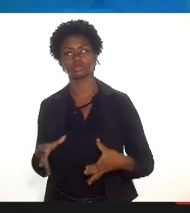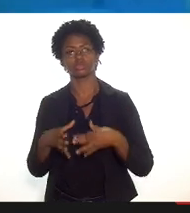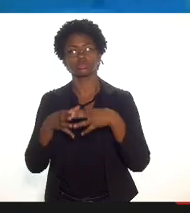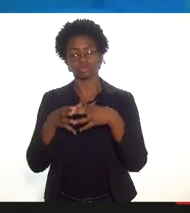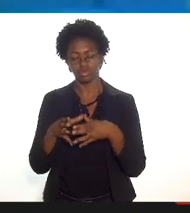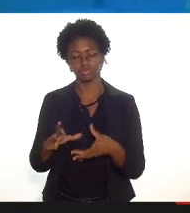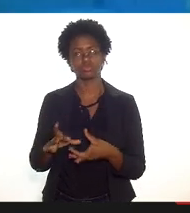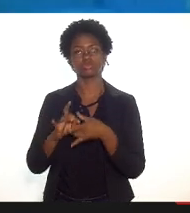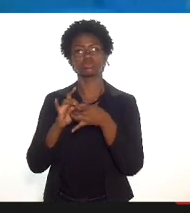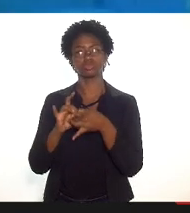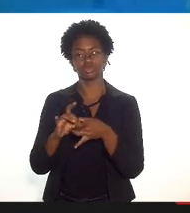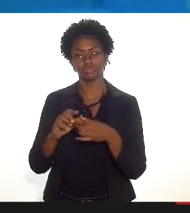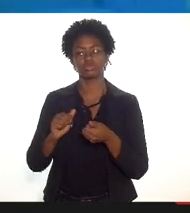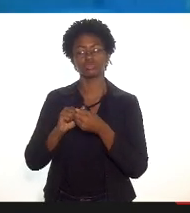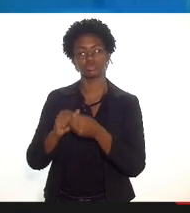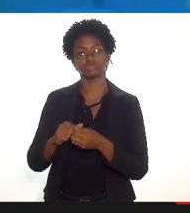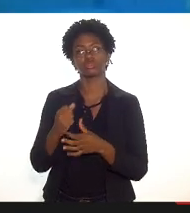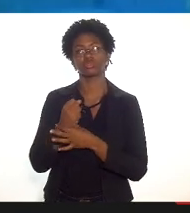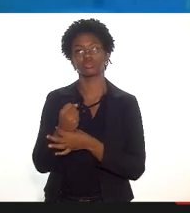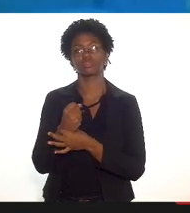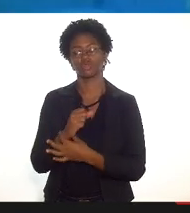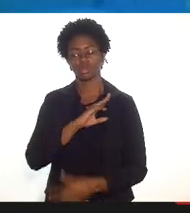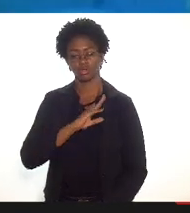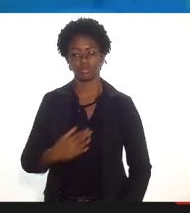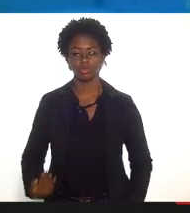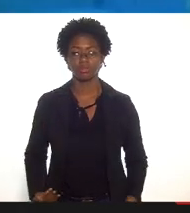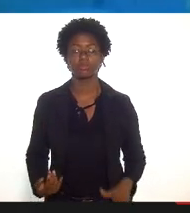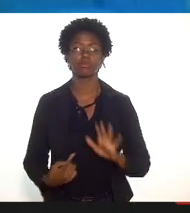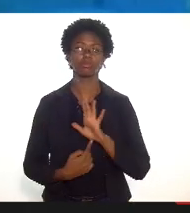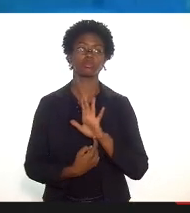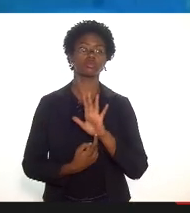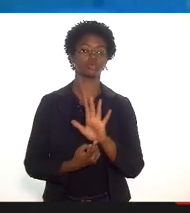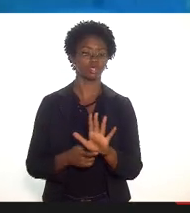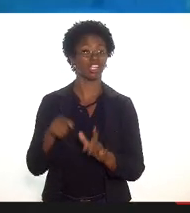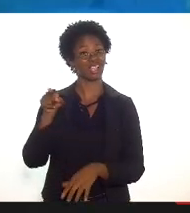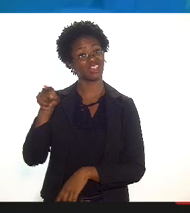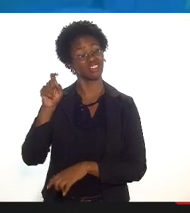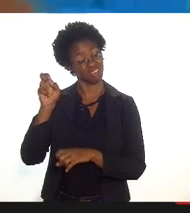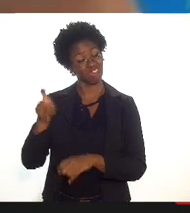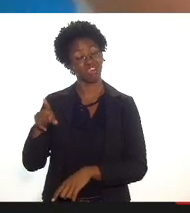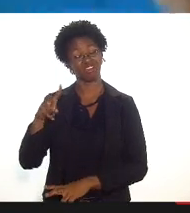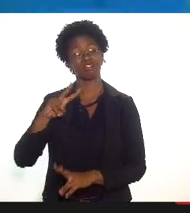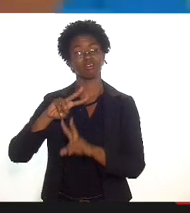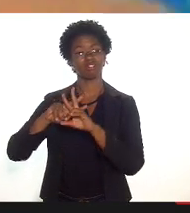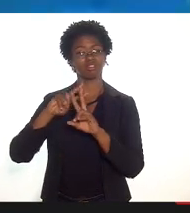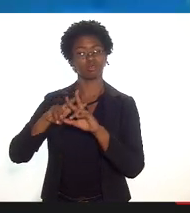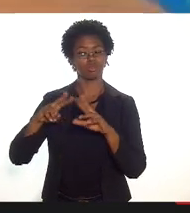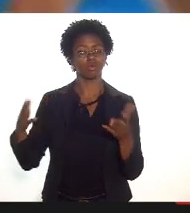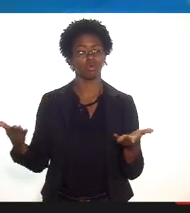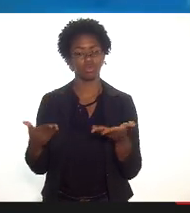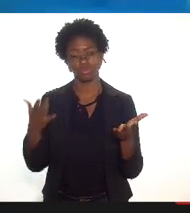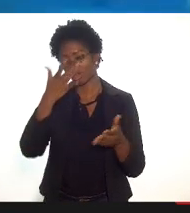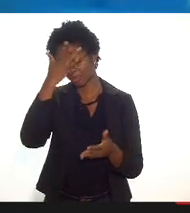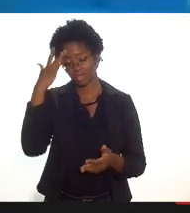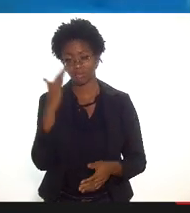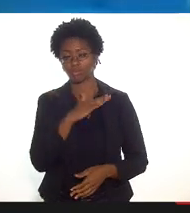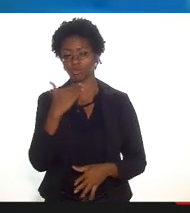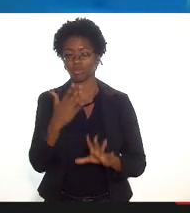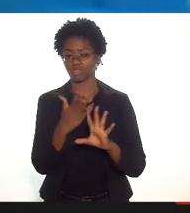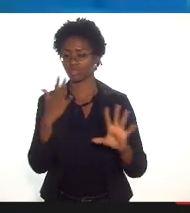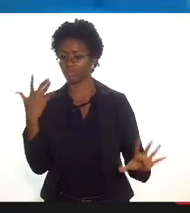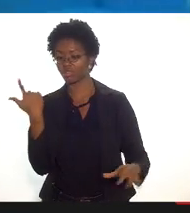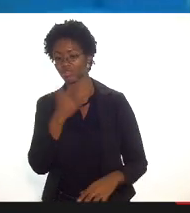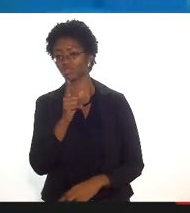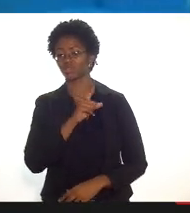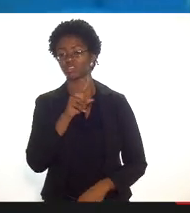Público, junto com a Defensoria Pública, para mostrar que isto é crime. Hoje, quem morreu hoje na fila e não